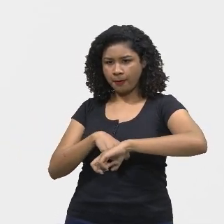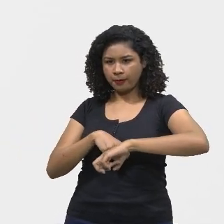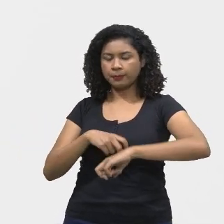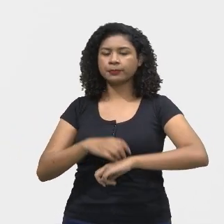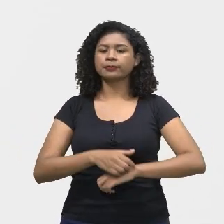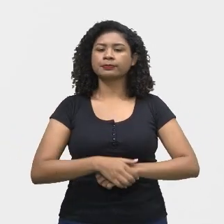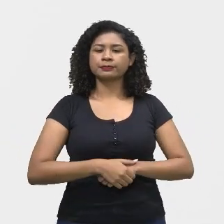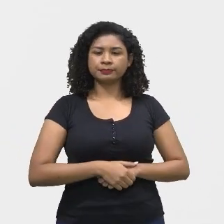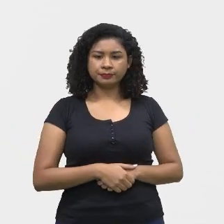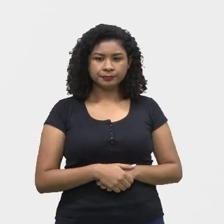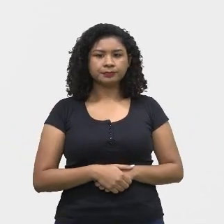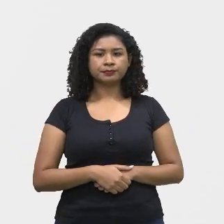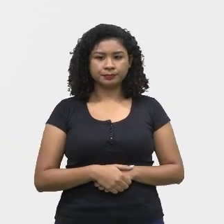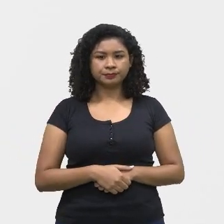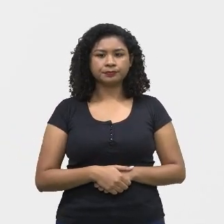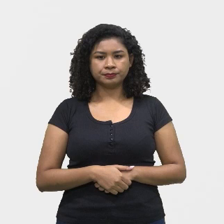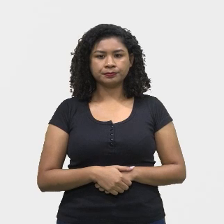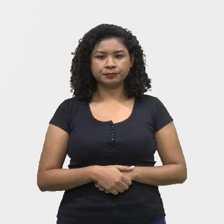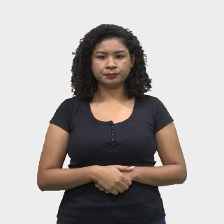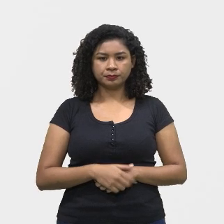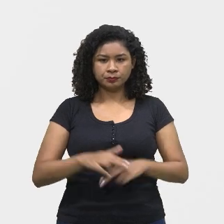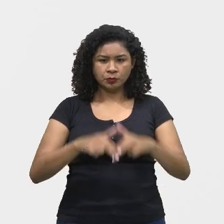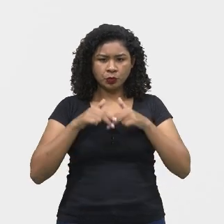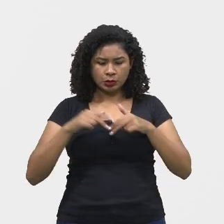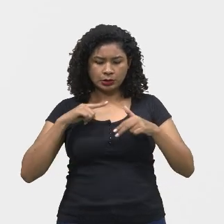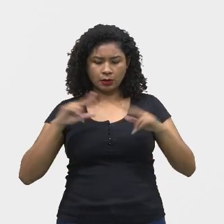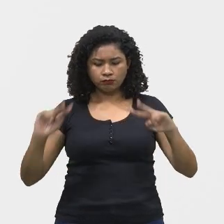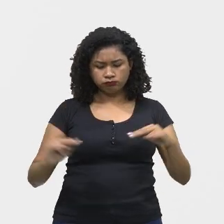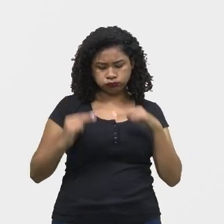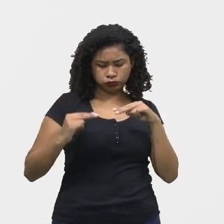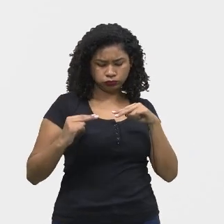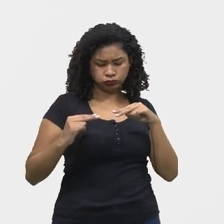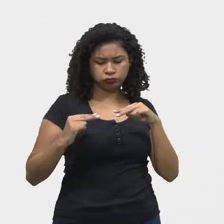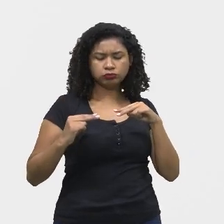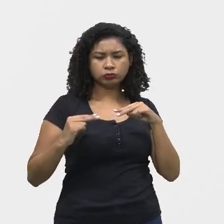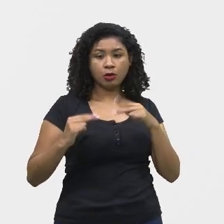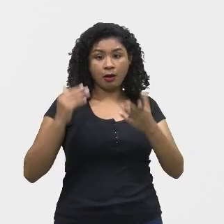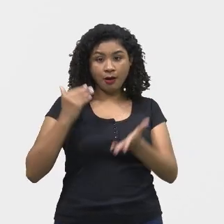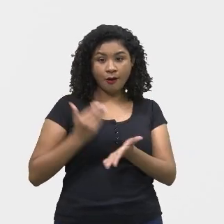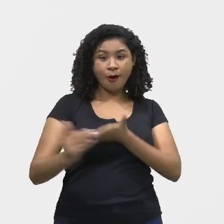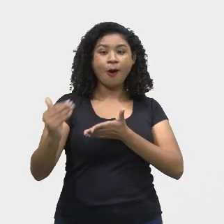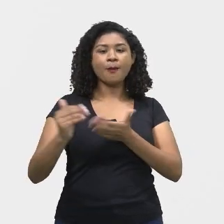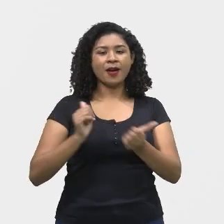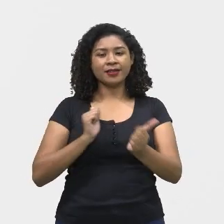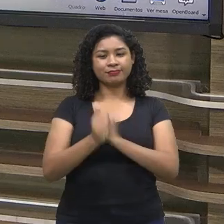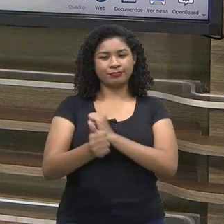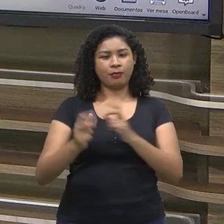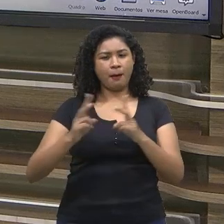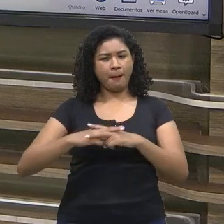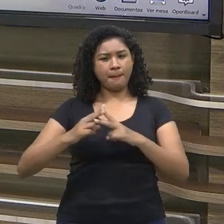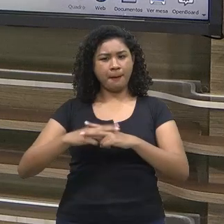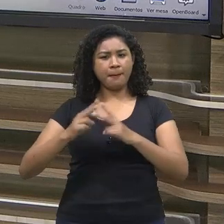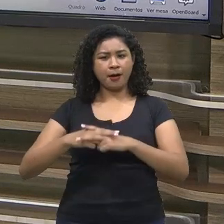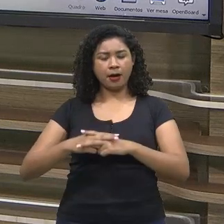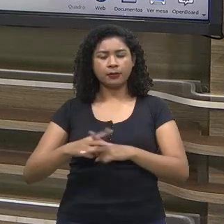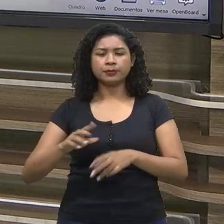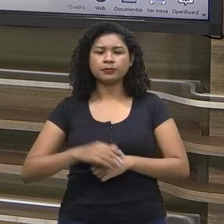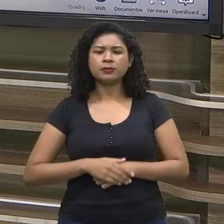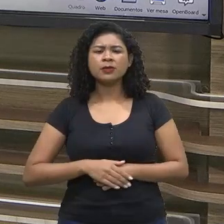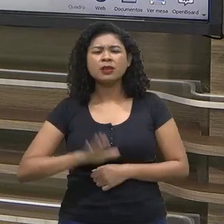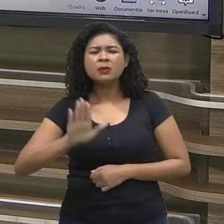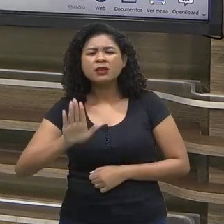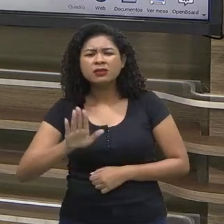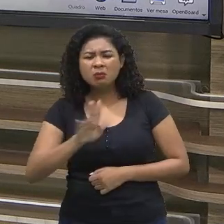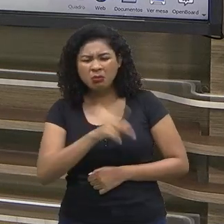sentido horário. Eles se encaram e aí começa a luta. Mas, professor, por que isso? Por que